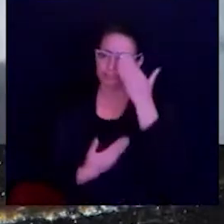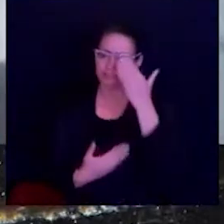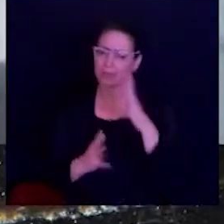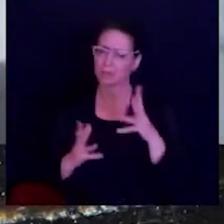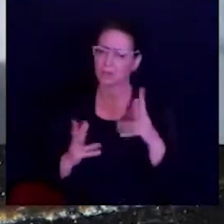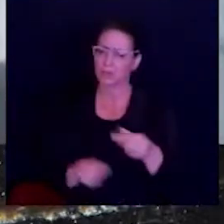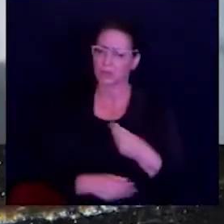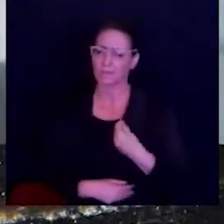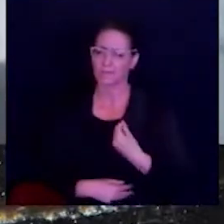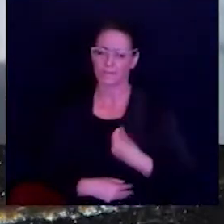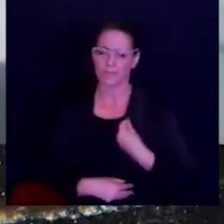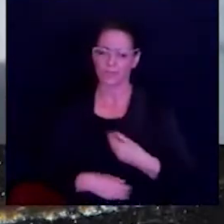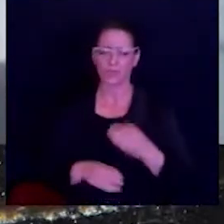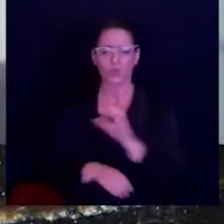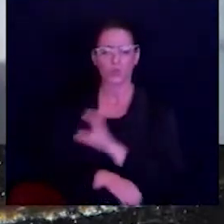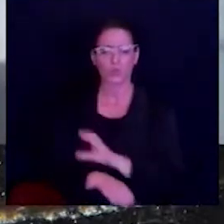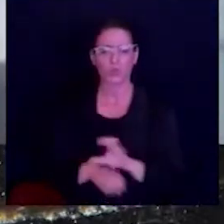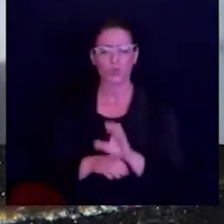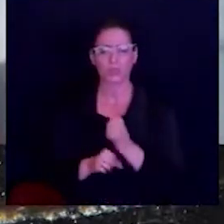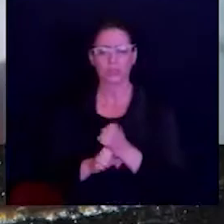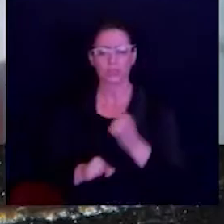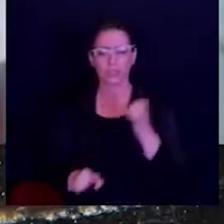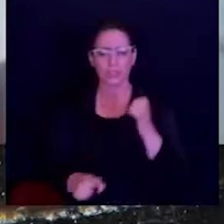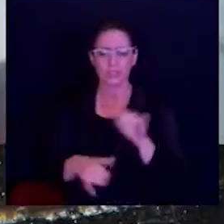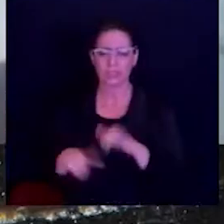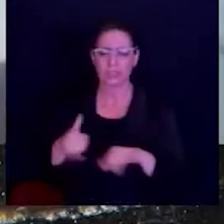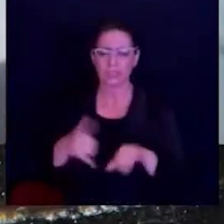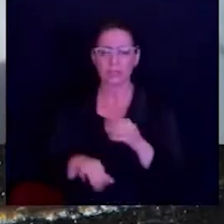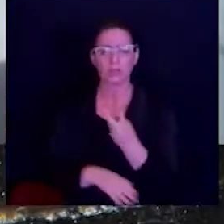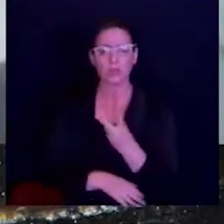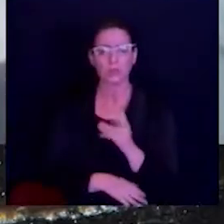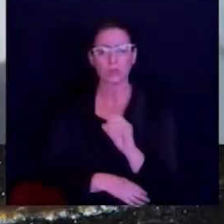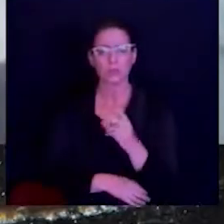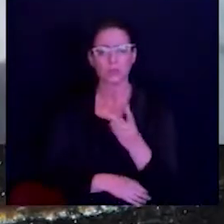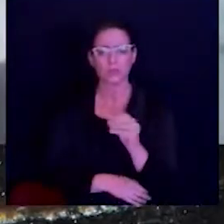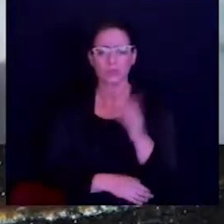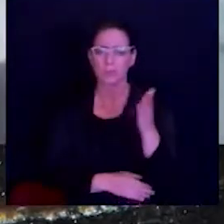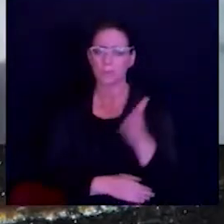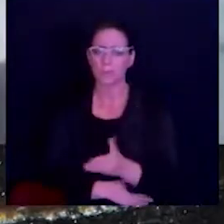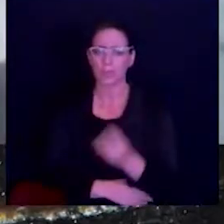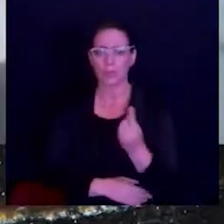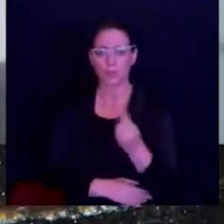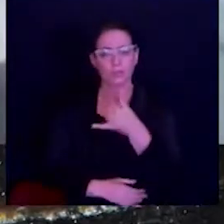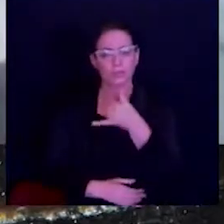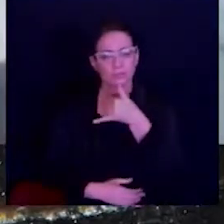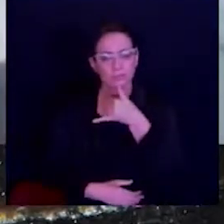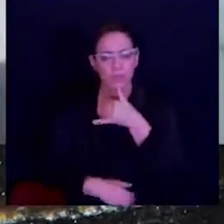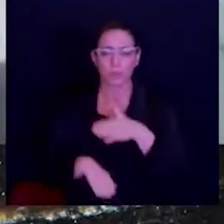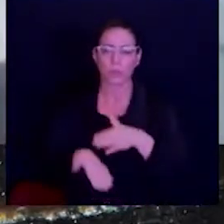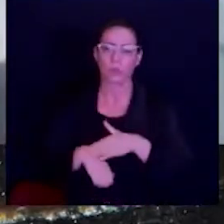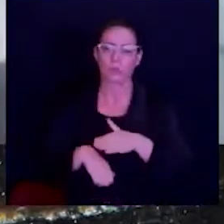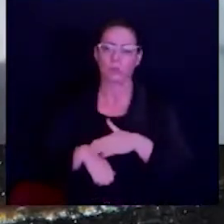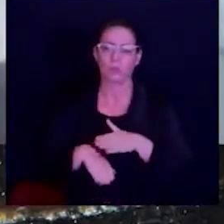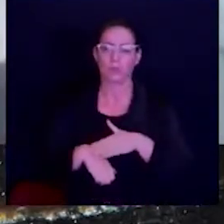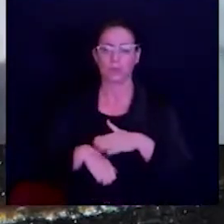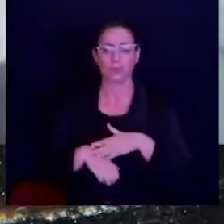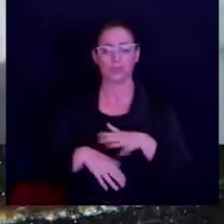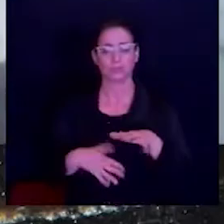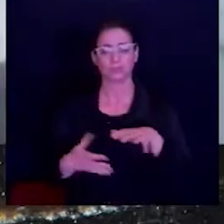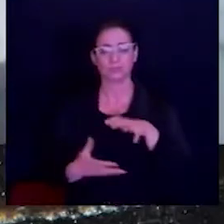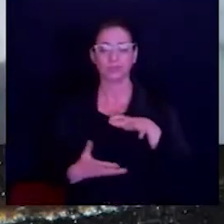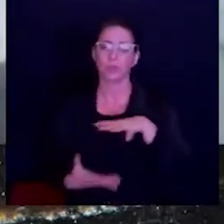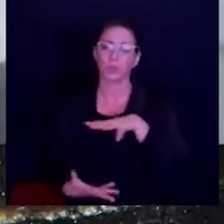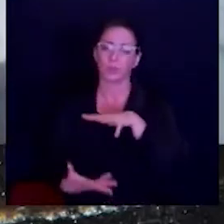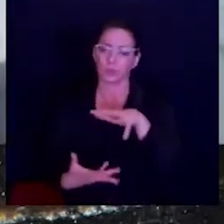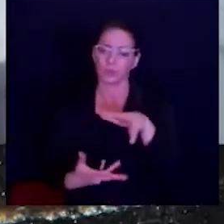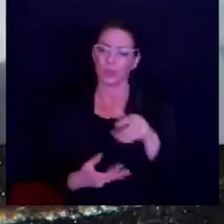grau das formandas do curso de Engenharia Química de 2020/1. Infelizmente, vivemos um momento de caos e tristeza mundial.